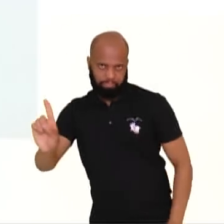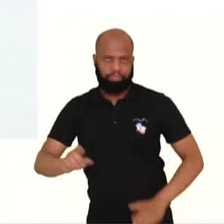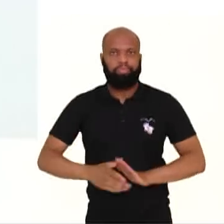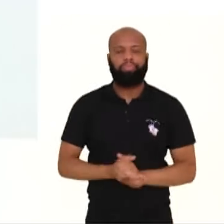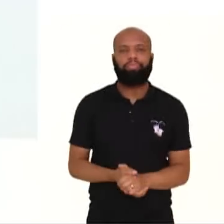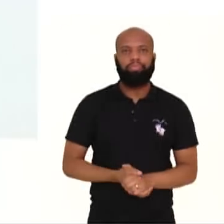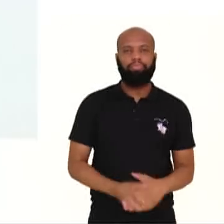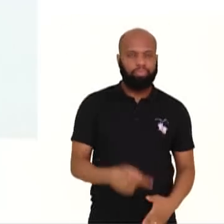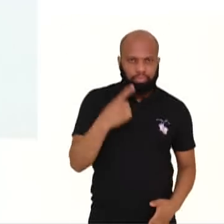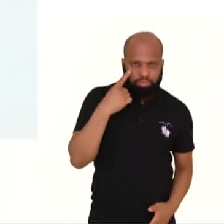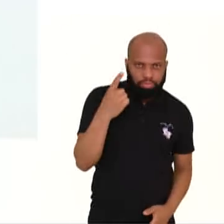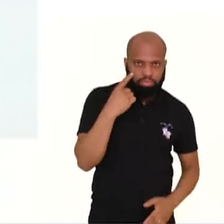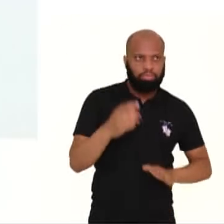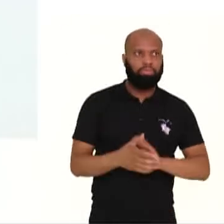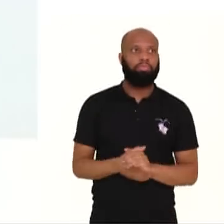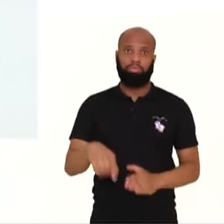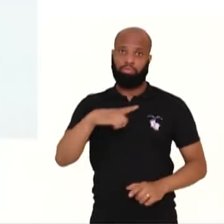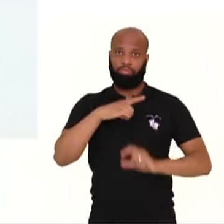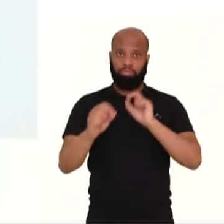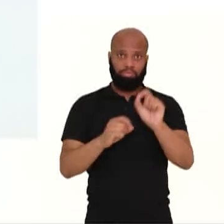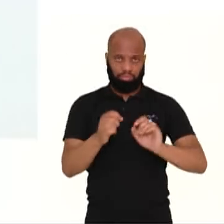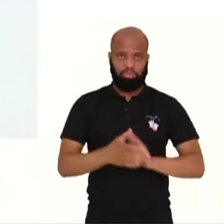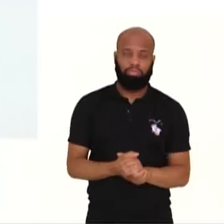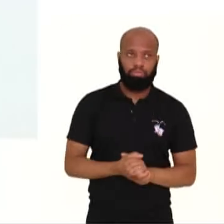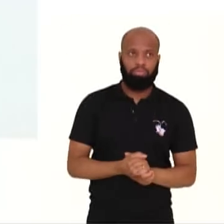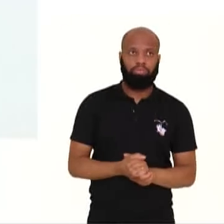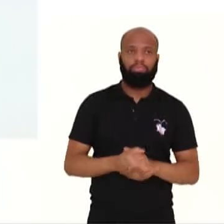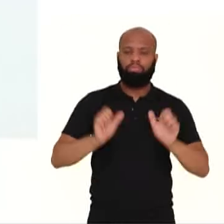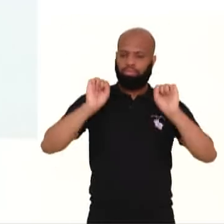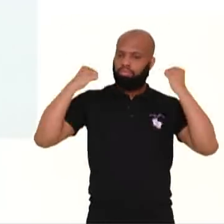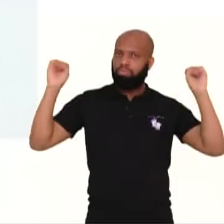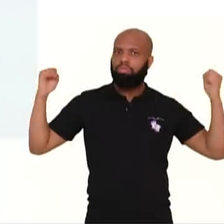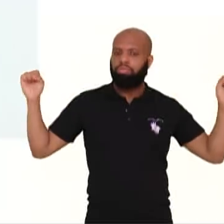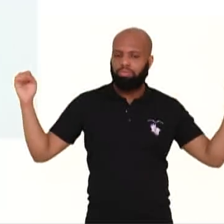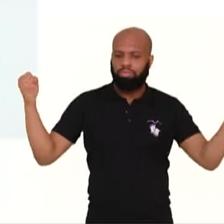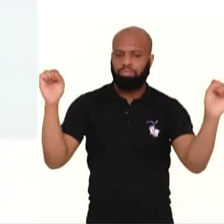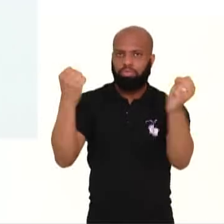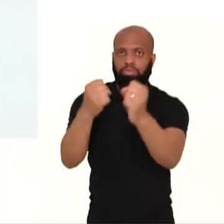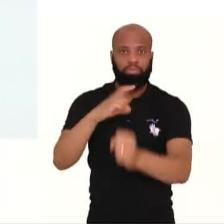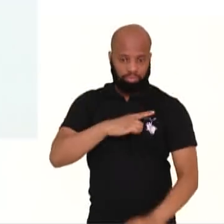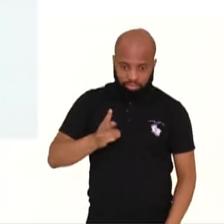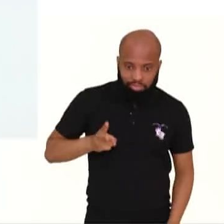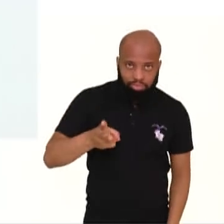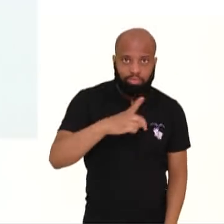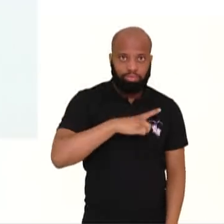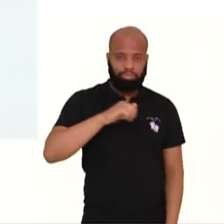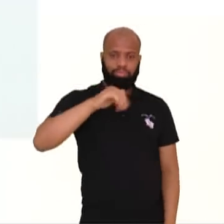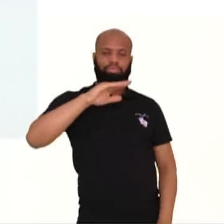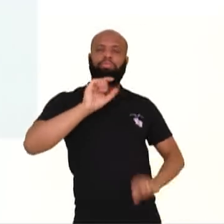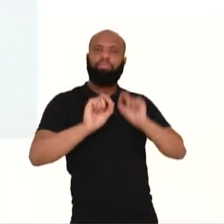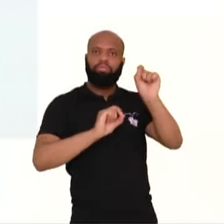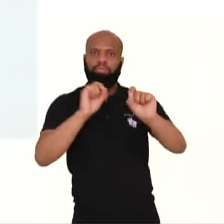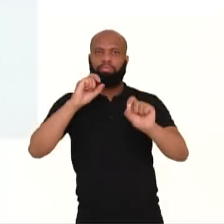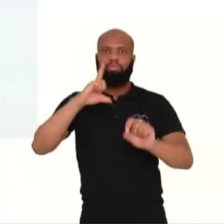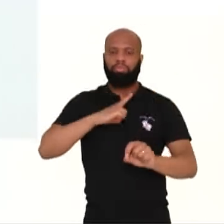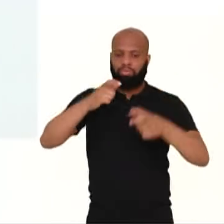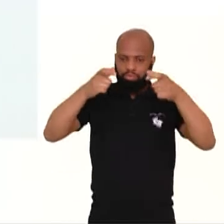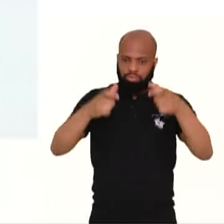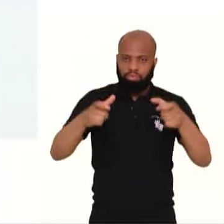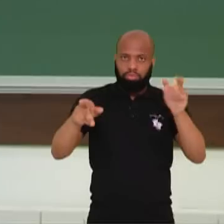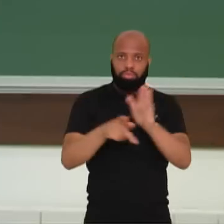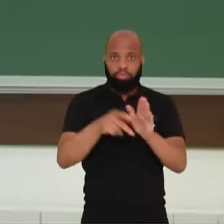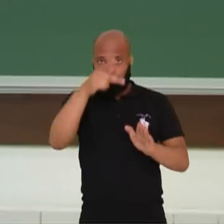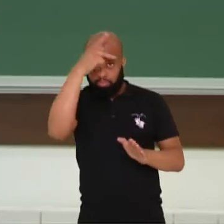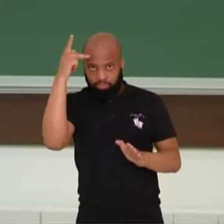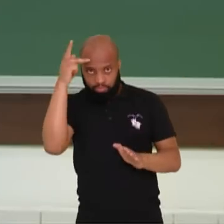seguinte. O templo, ao contrário do que nós imaginamos hoje, né, que a gente vê mais comumente, que é um local para a reunião dos